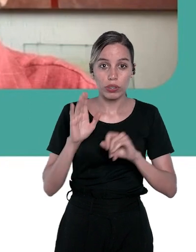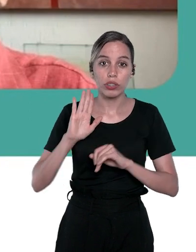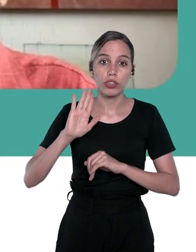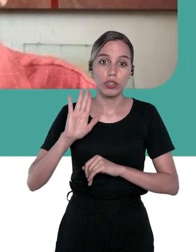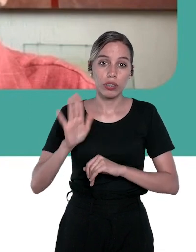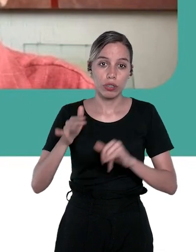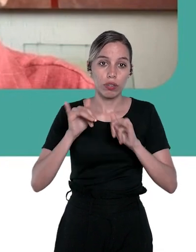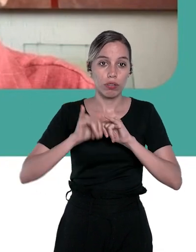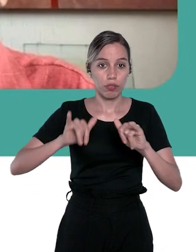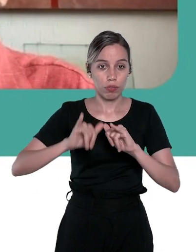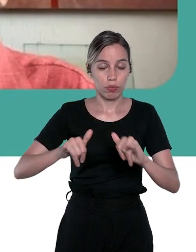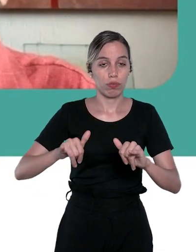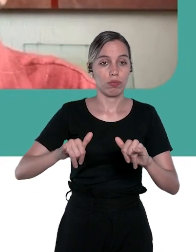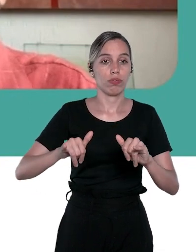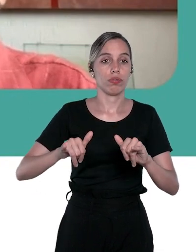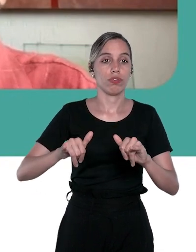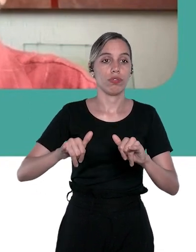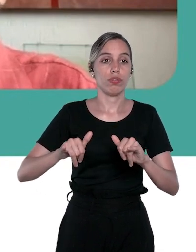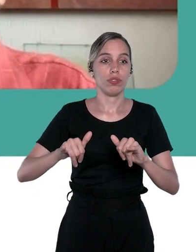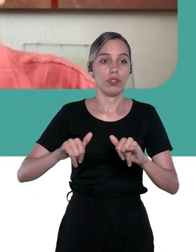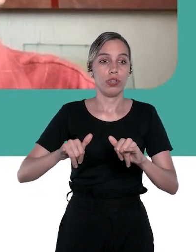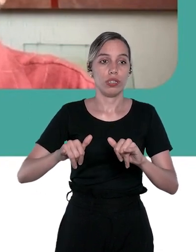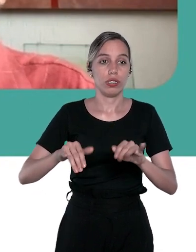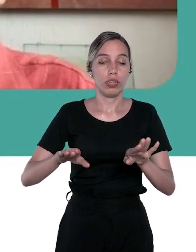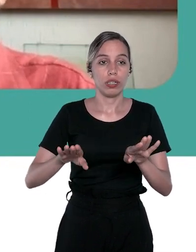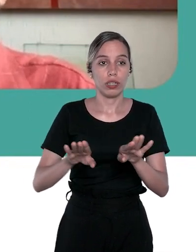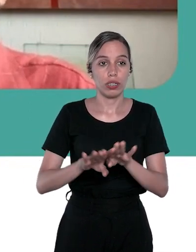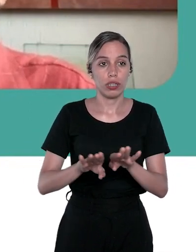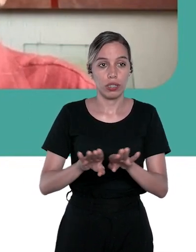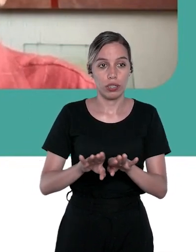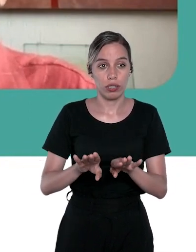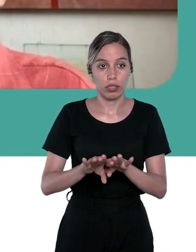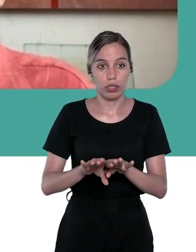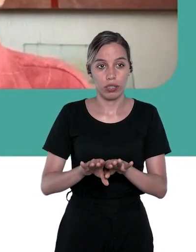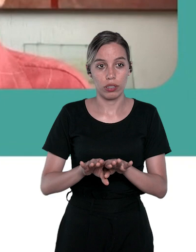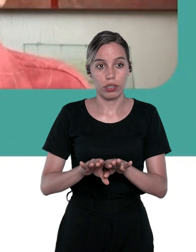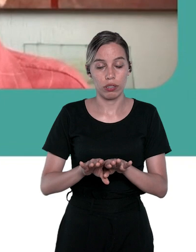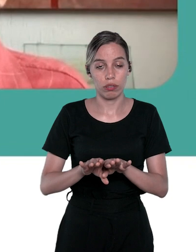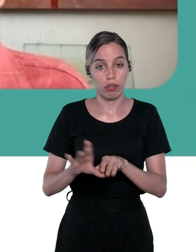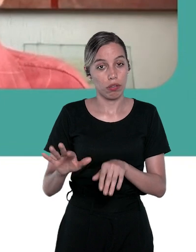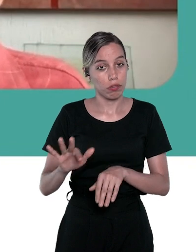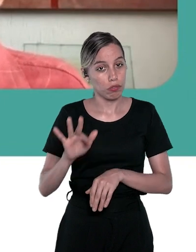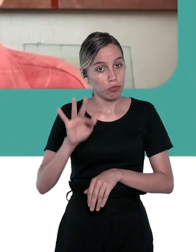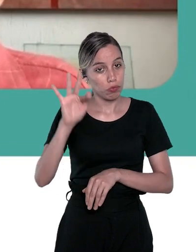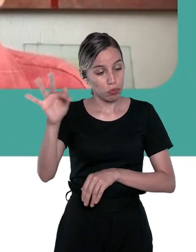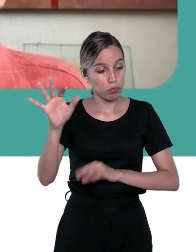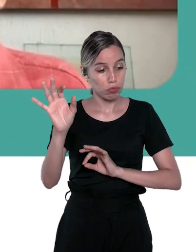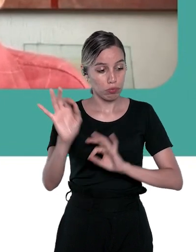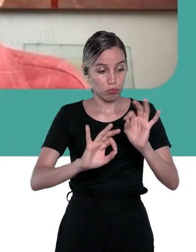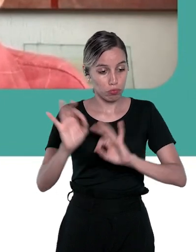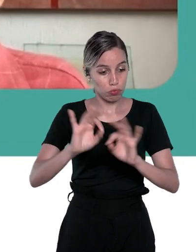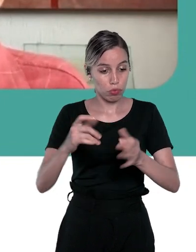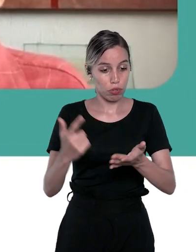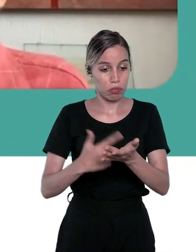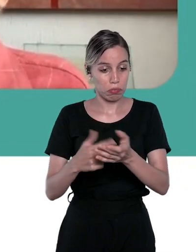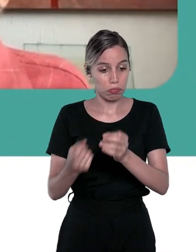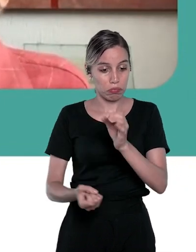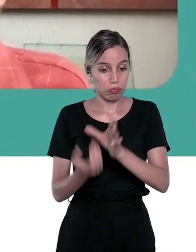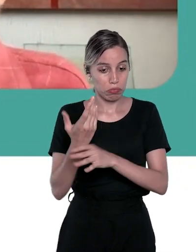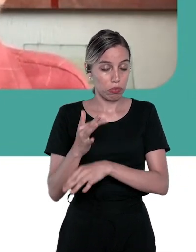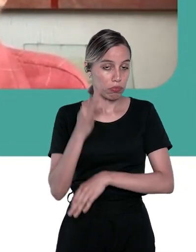contar o que já foi publicado, das novelas, dos contos ficcionais e os projetos, né, futuros aí com a